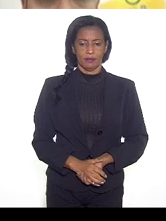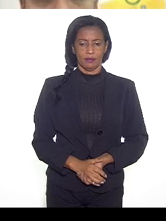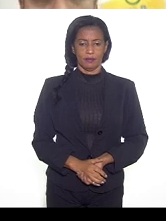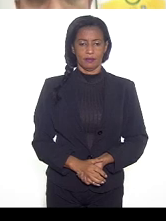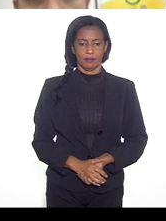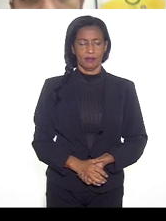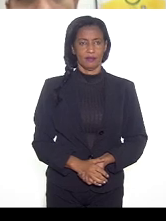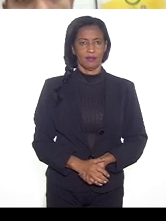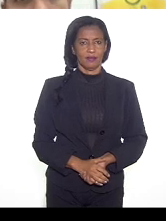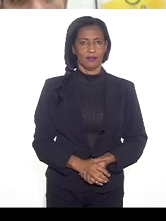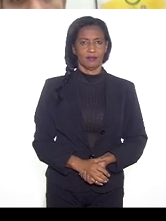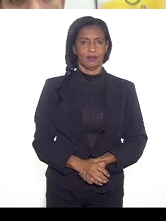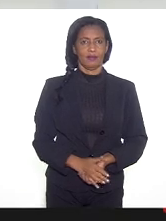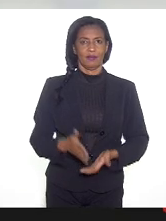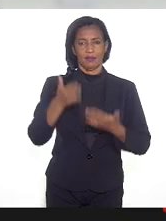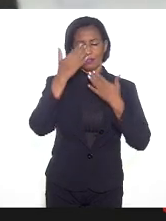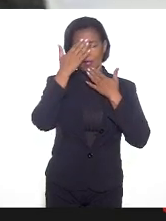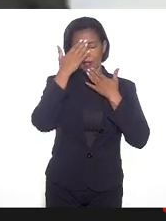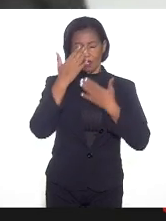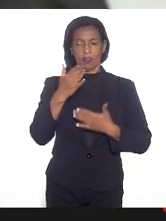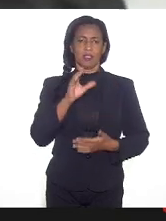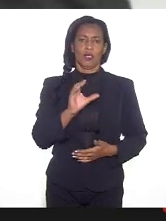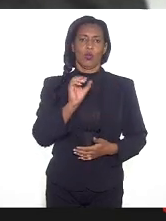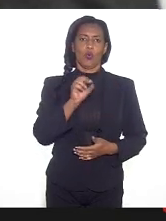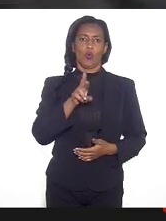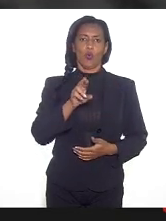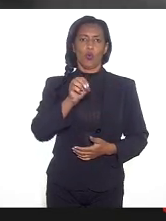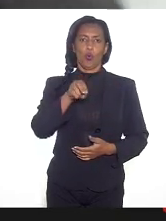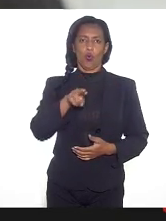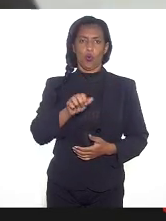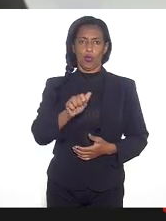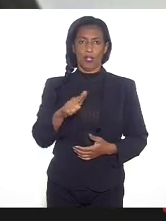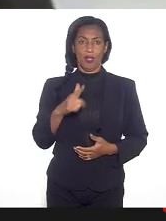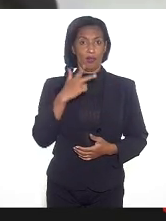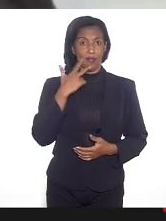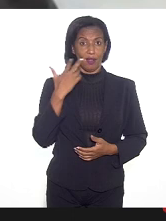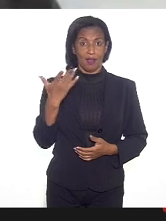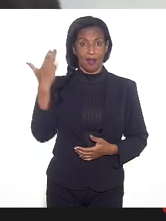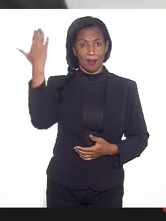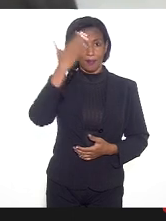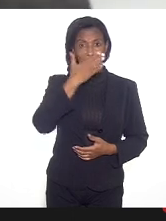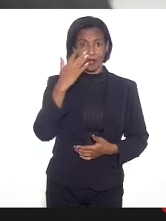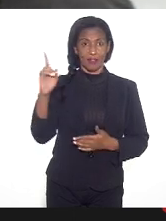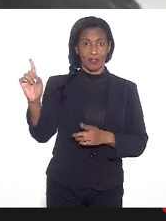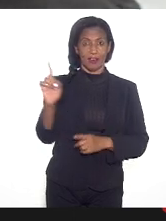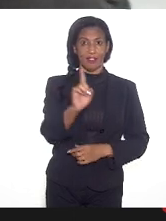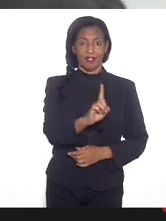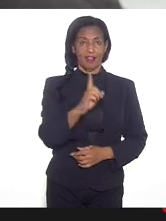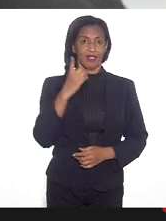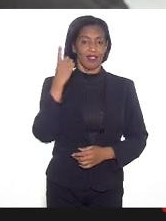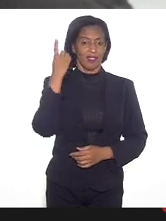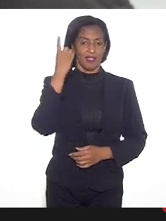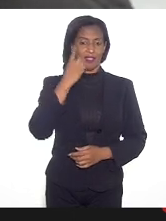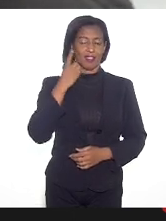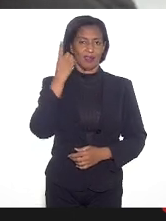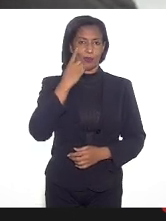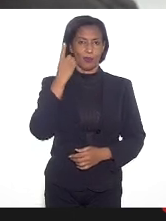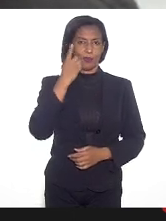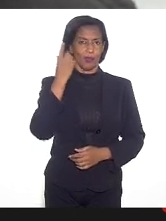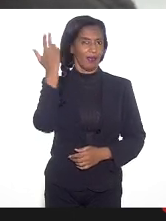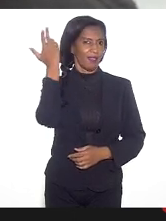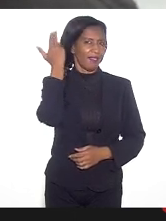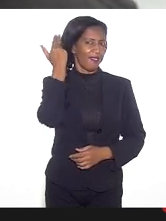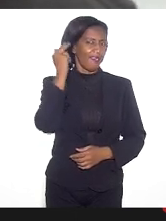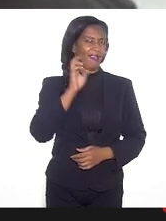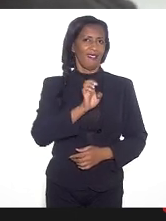direta. Agradecer, Coronel Polito. Eu quero registrar a presença do excelentíssimo deputado Eliomar,